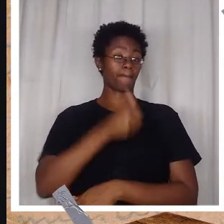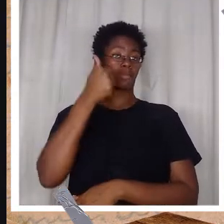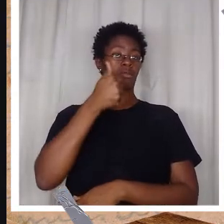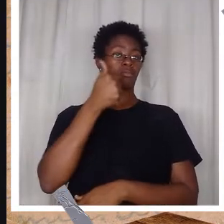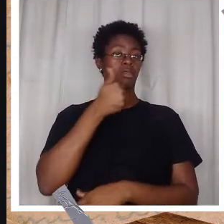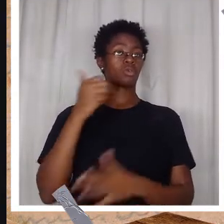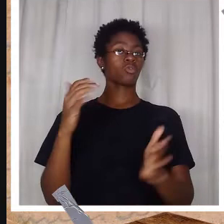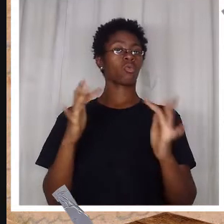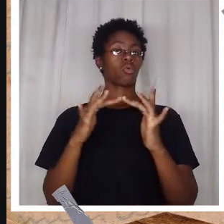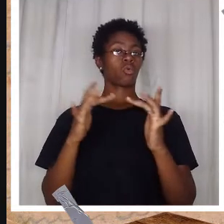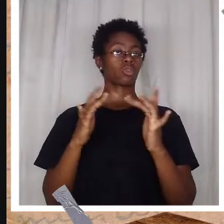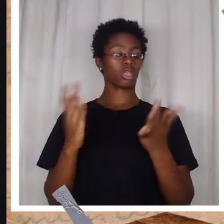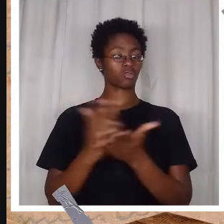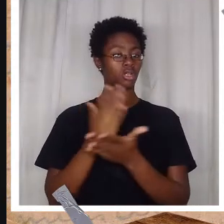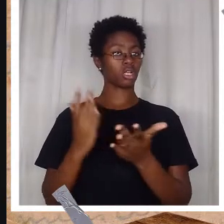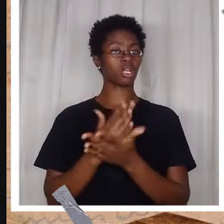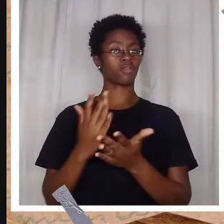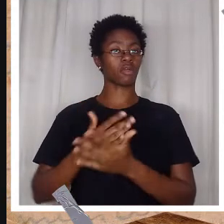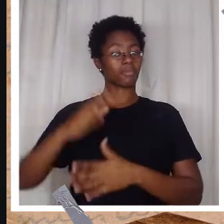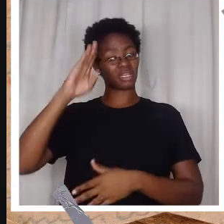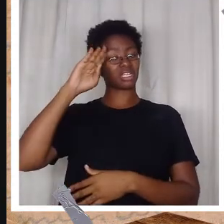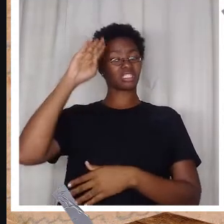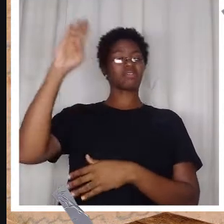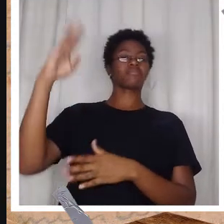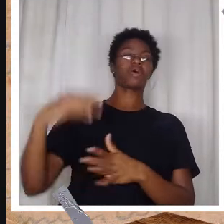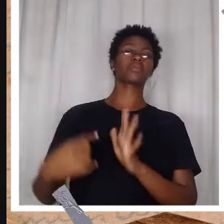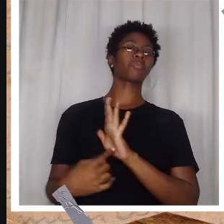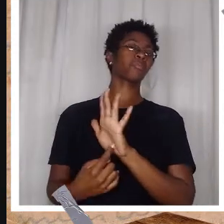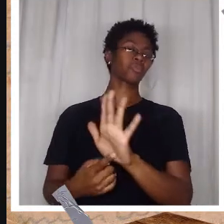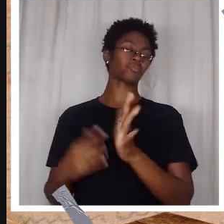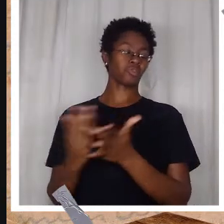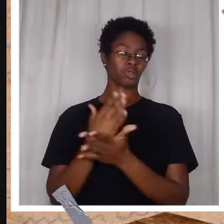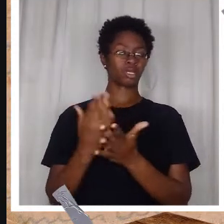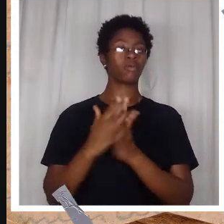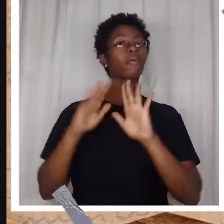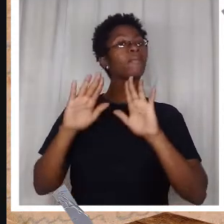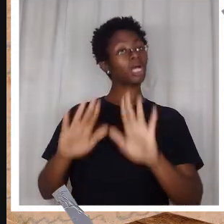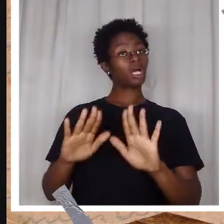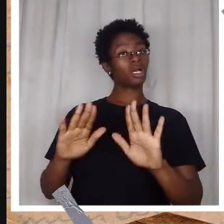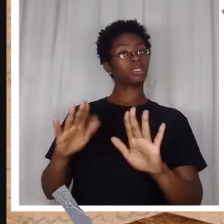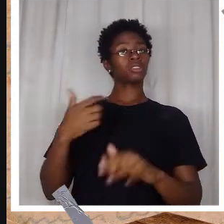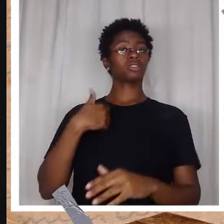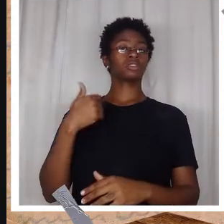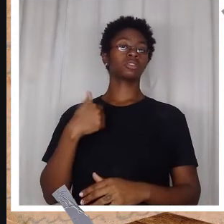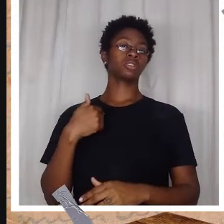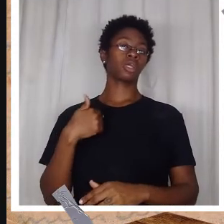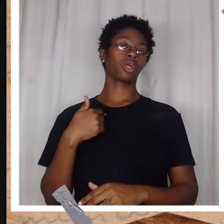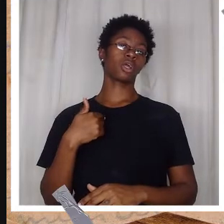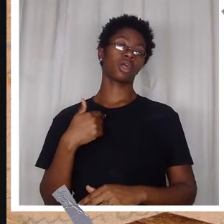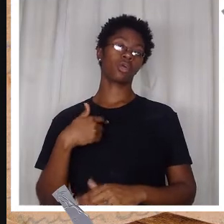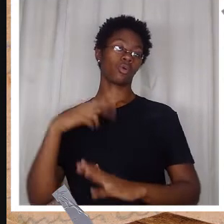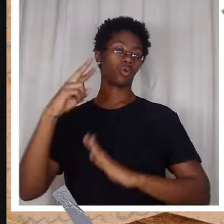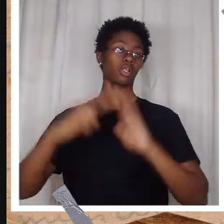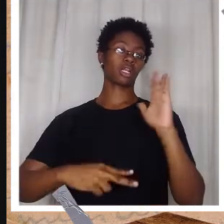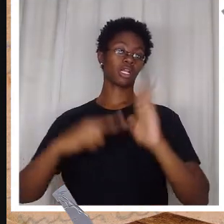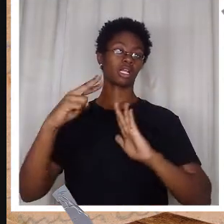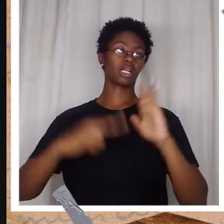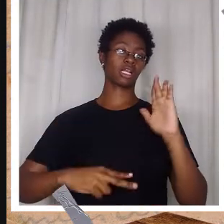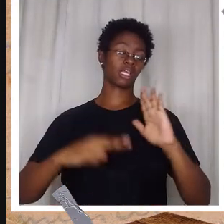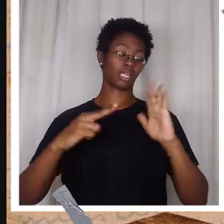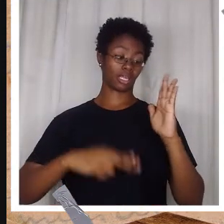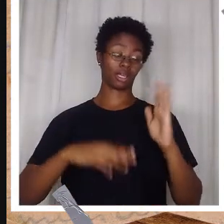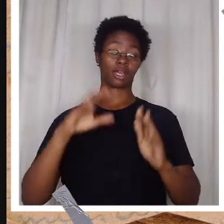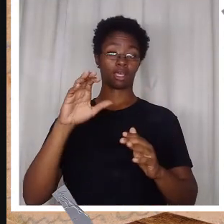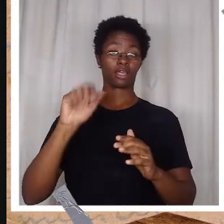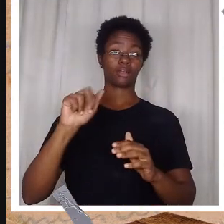com ele. Ela foi minha principal interlocutora nesse sentido. Só que eu já li Carolina sendo uma menina